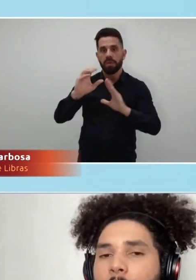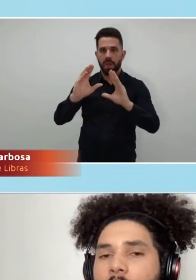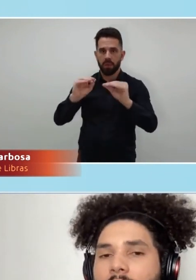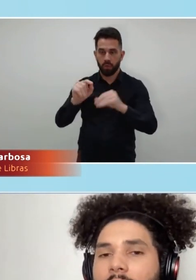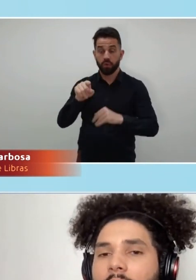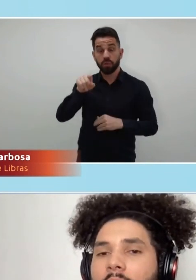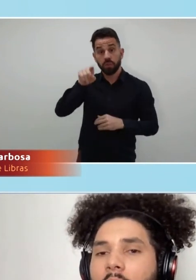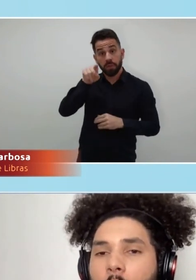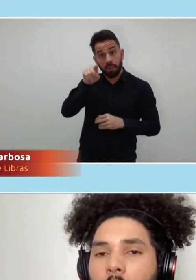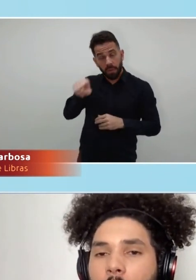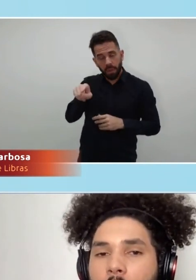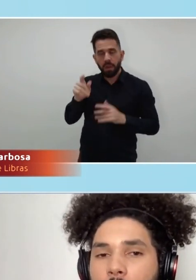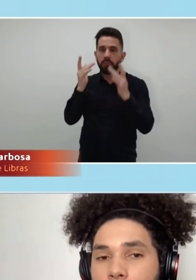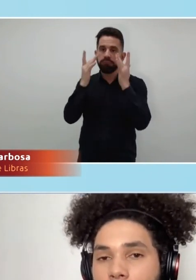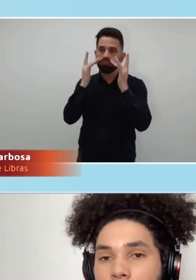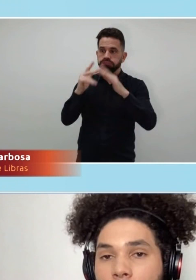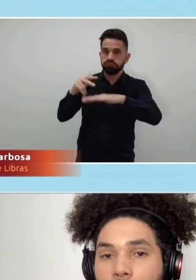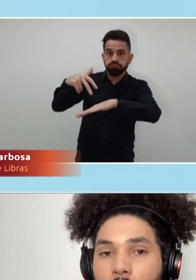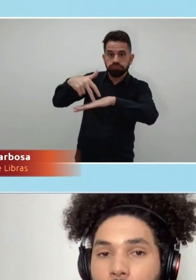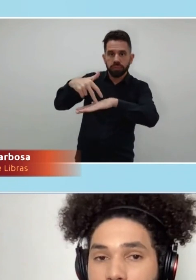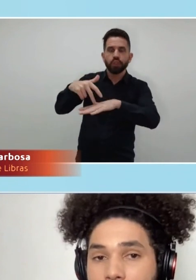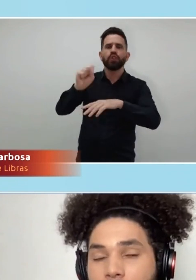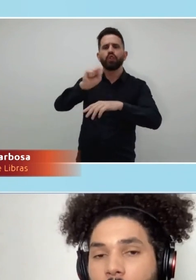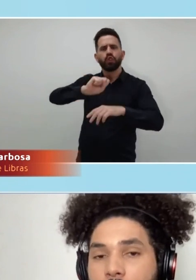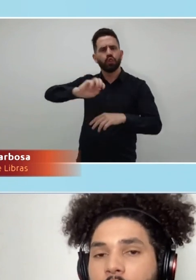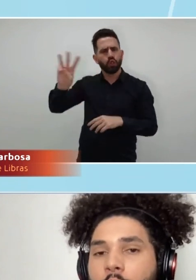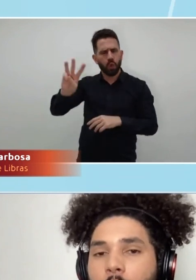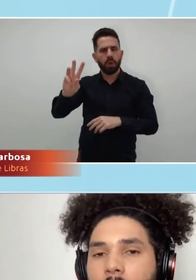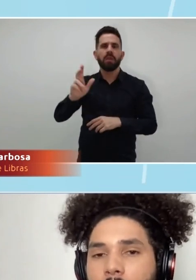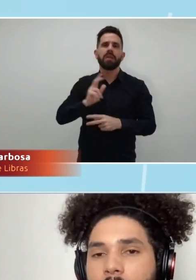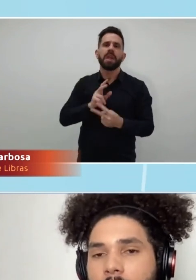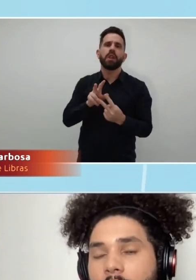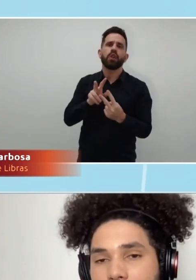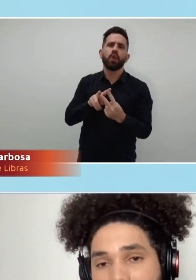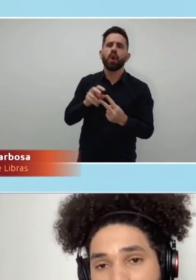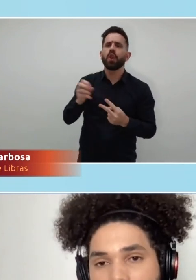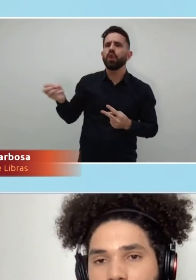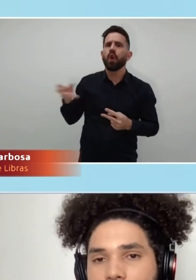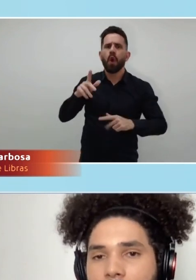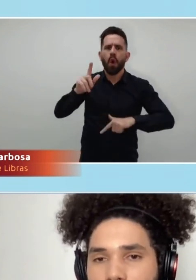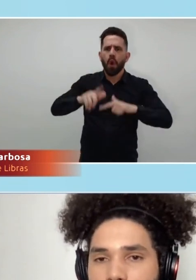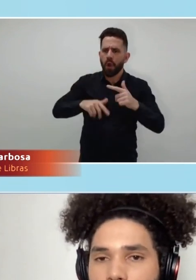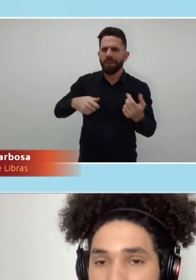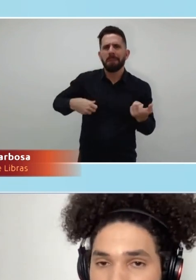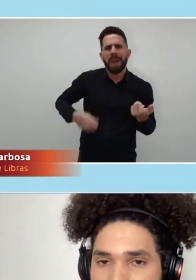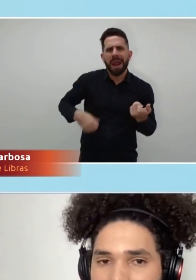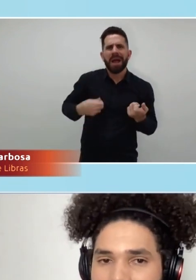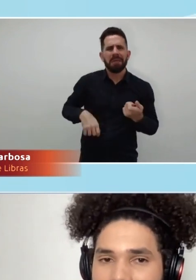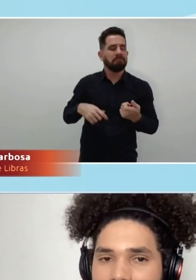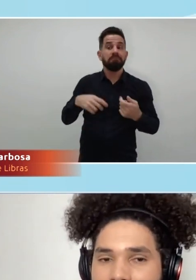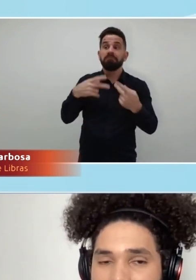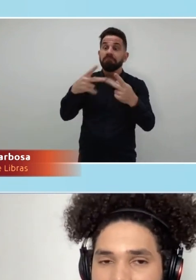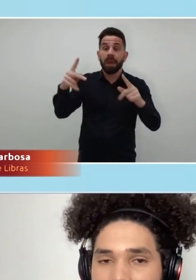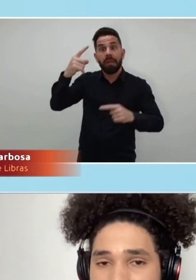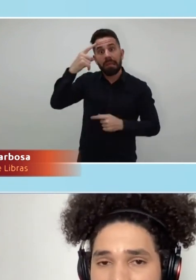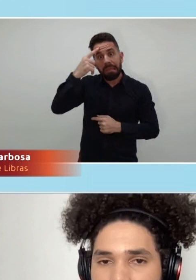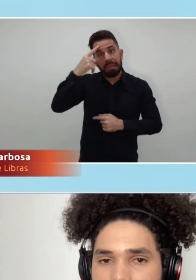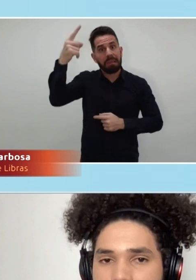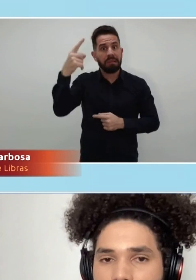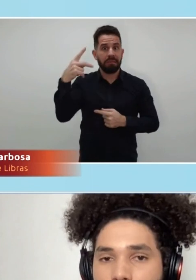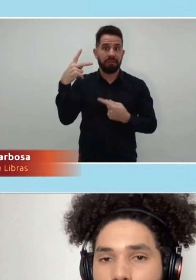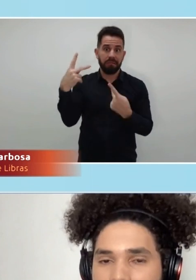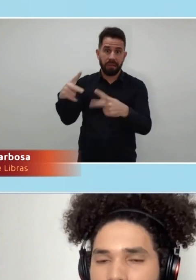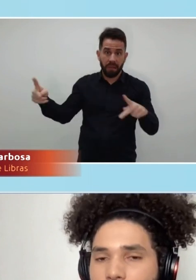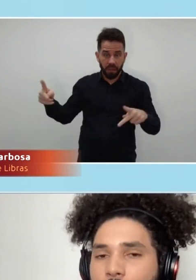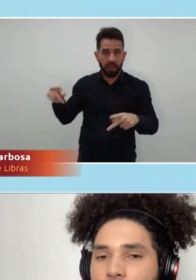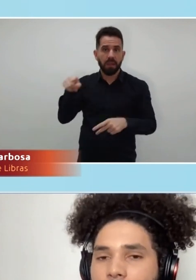vai apresentar ao público 2 novos instrumentos que é resultado da residência artística